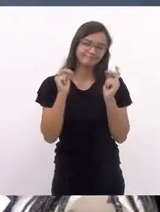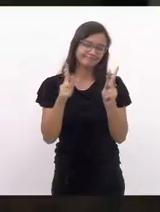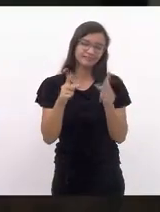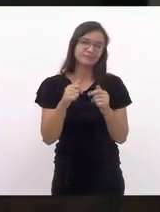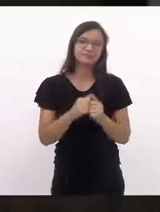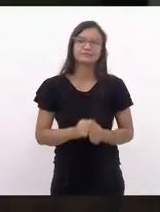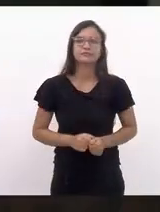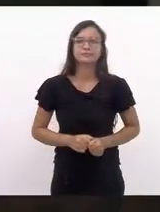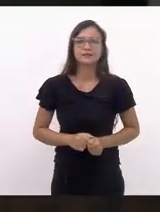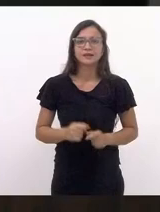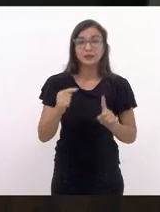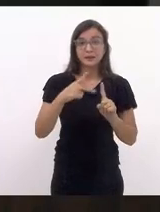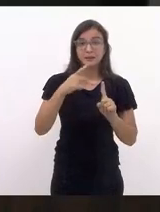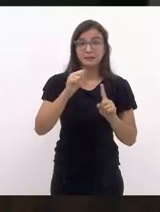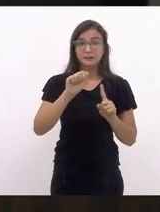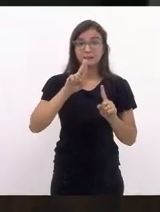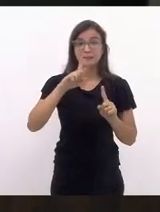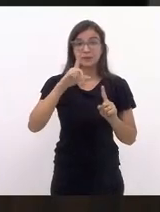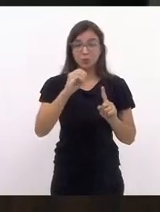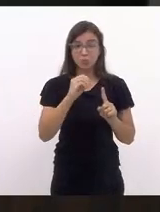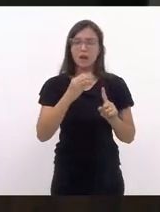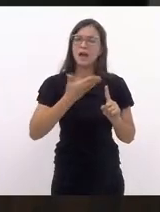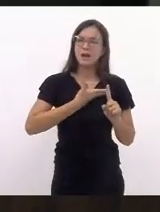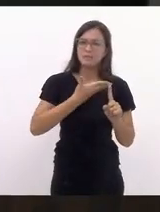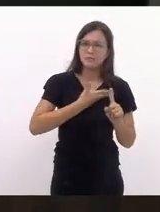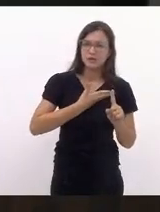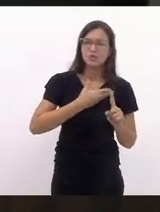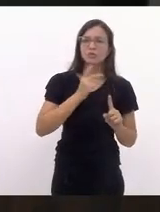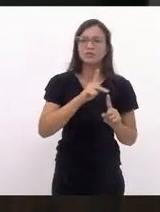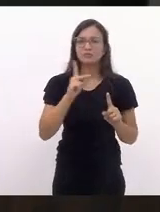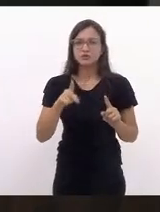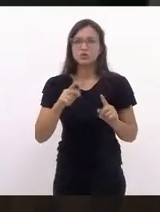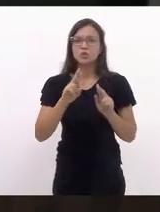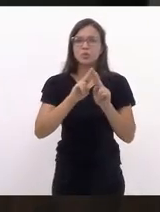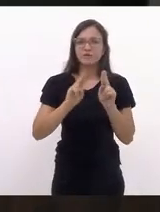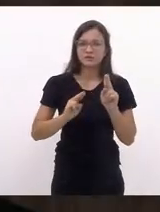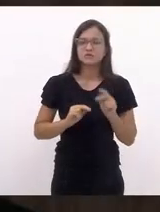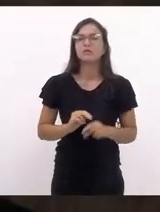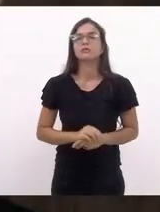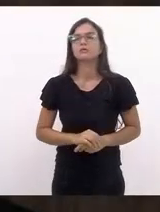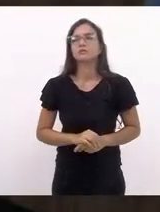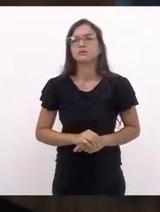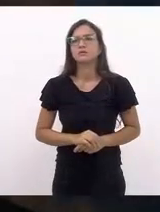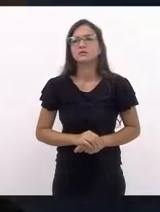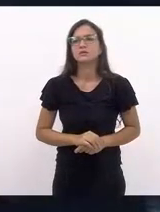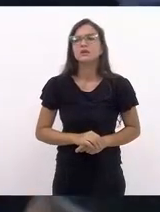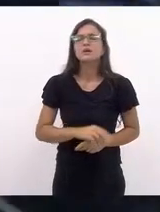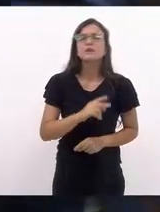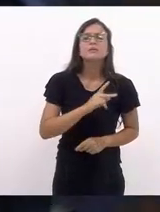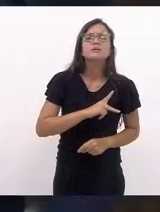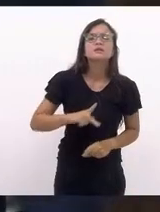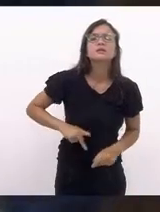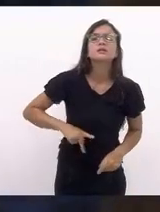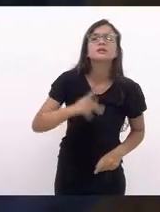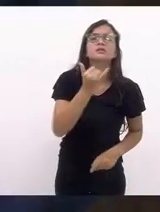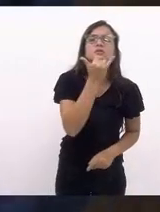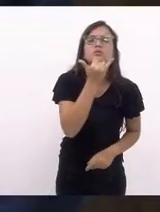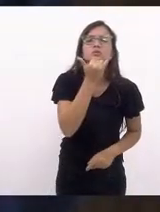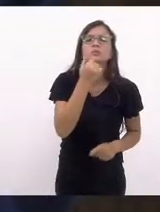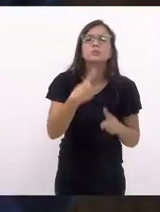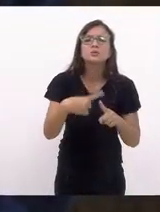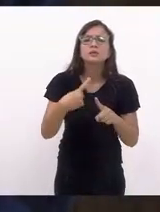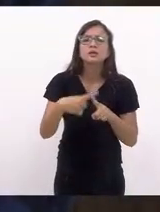São Paulo Bahia nosso amigo professor da UFRJ sentir dente me perdi Me perdoe mas é que o professor Paulo